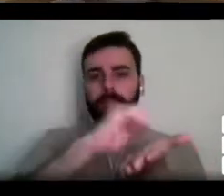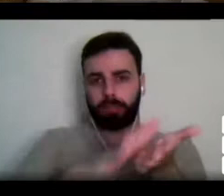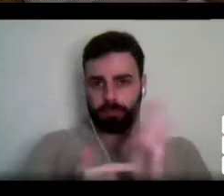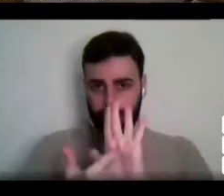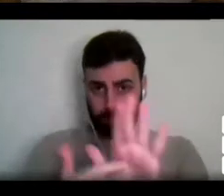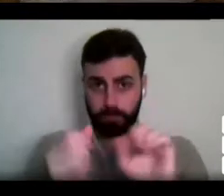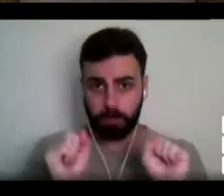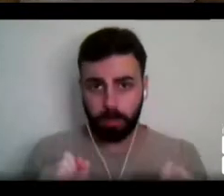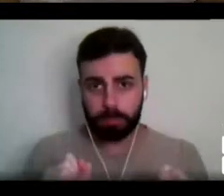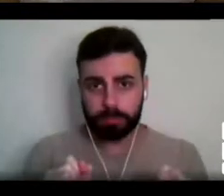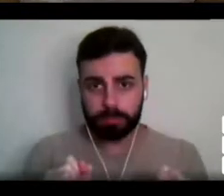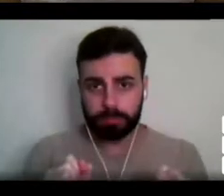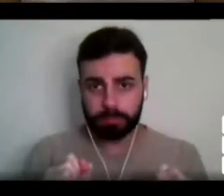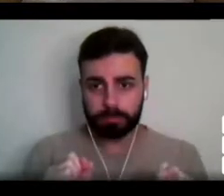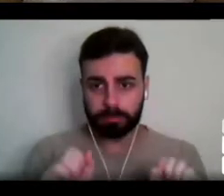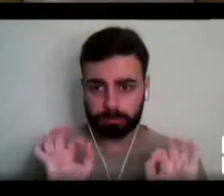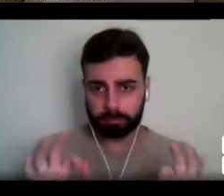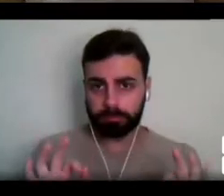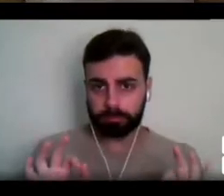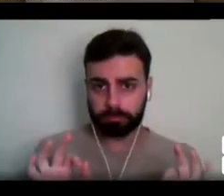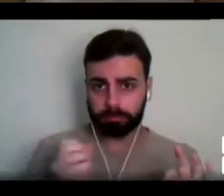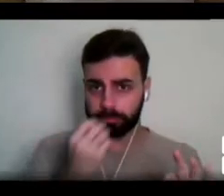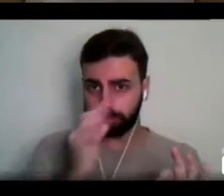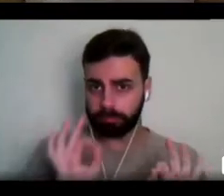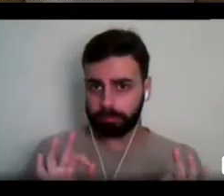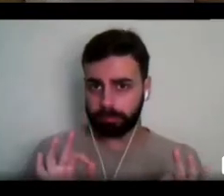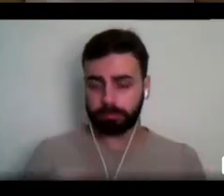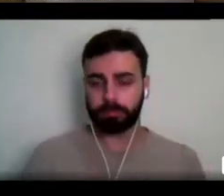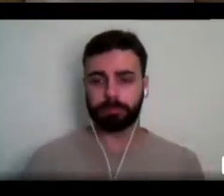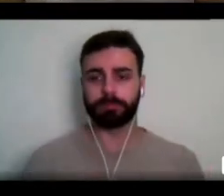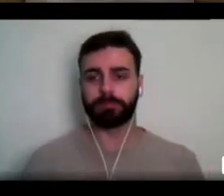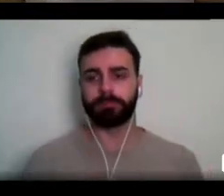Top. Podemos ir para o próximo, então?